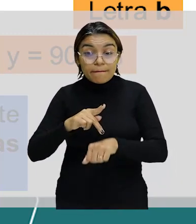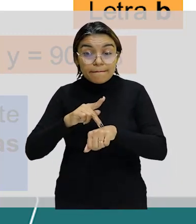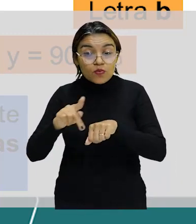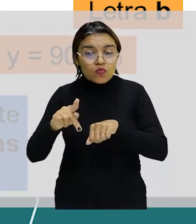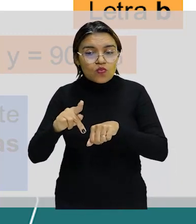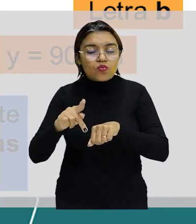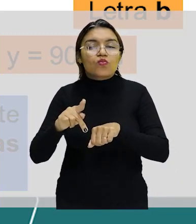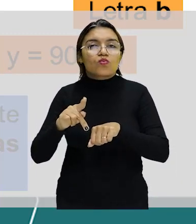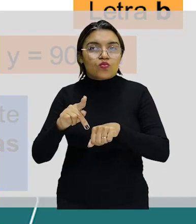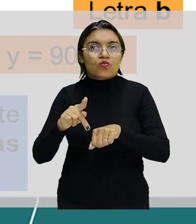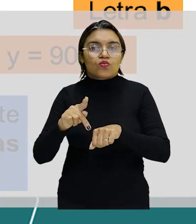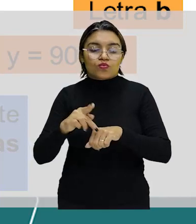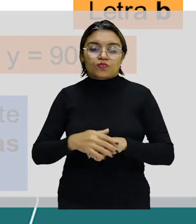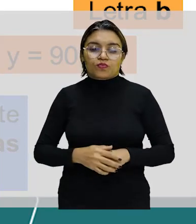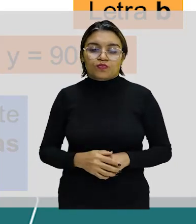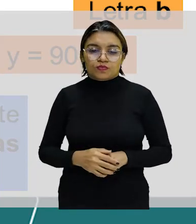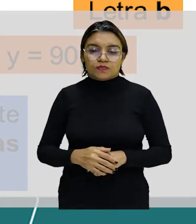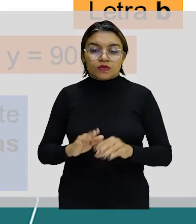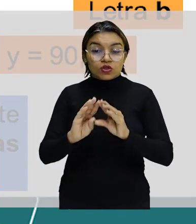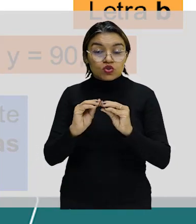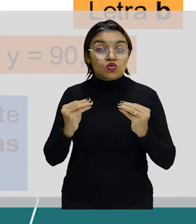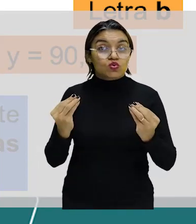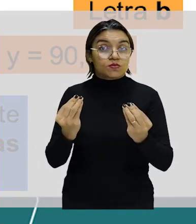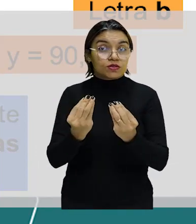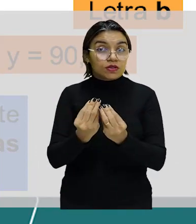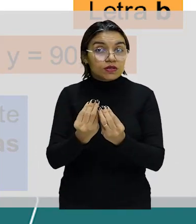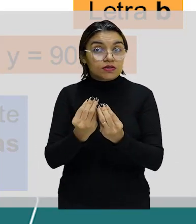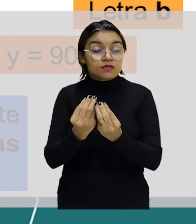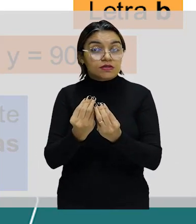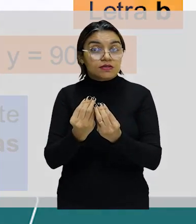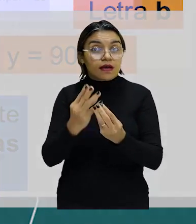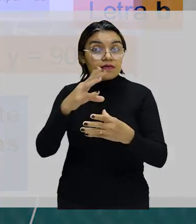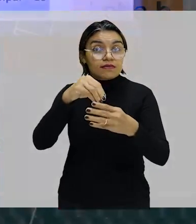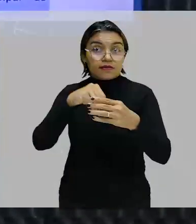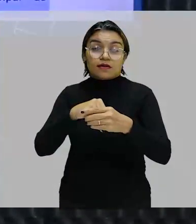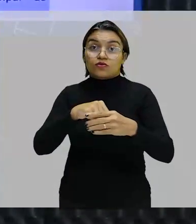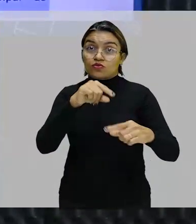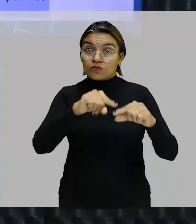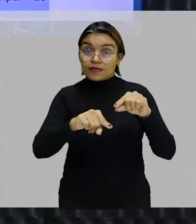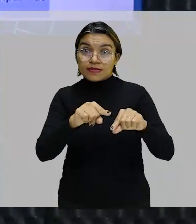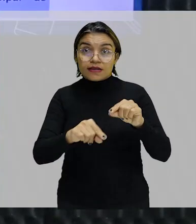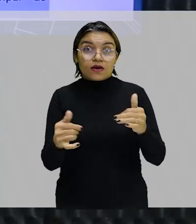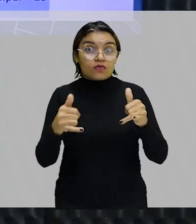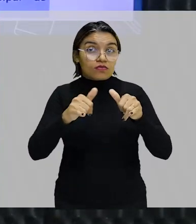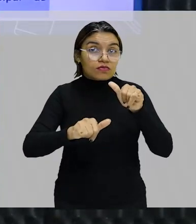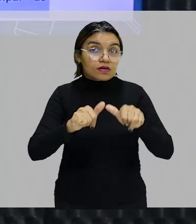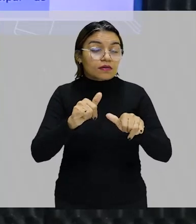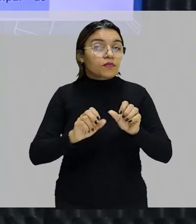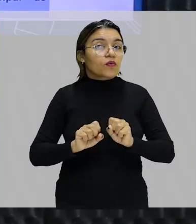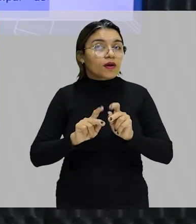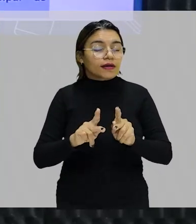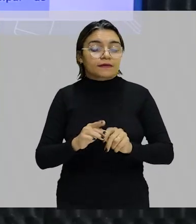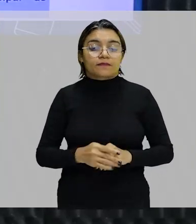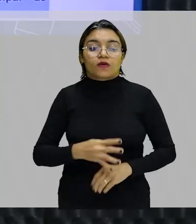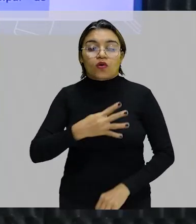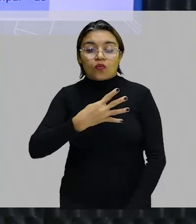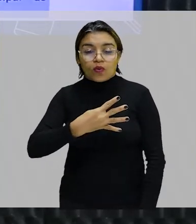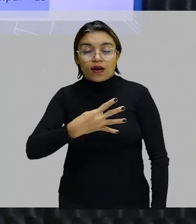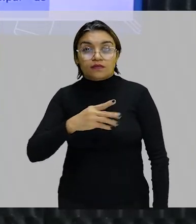nas substâncias que efetivamente vão participar da reação, ok? 4 gramas do